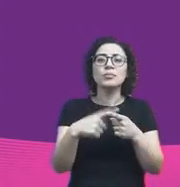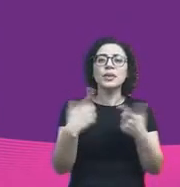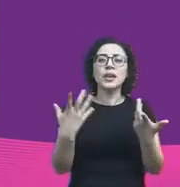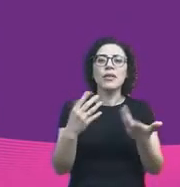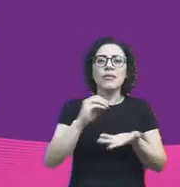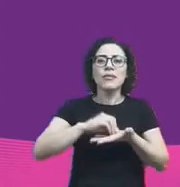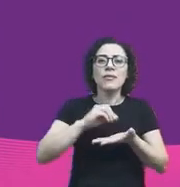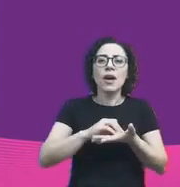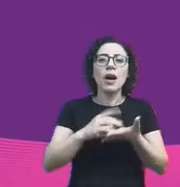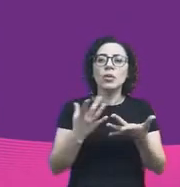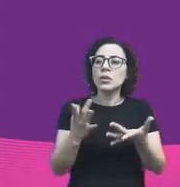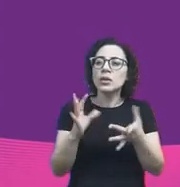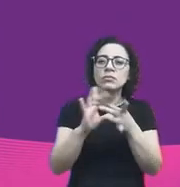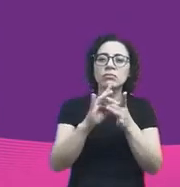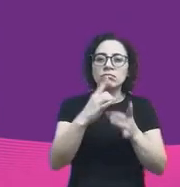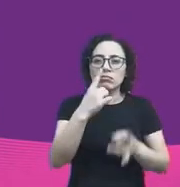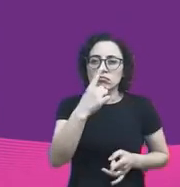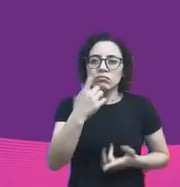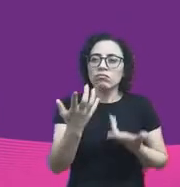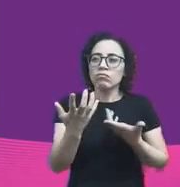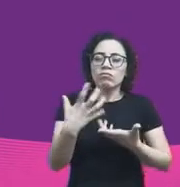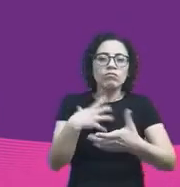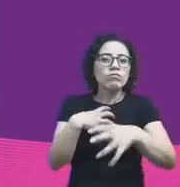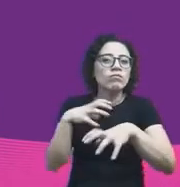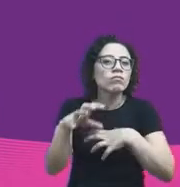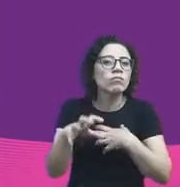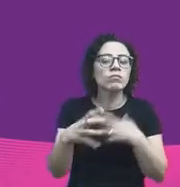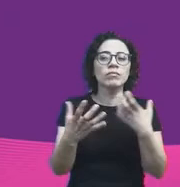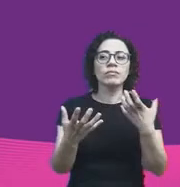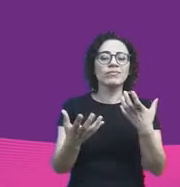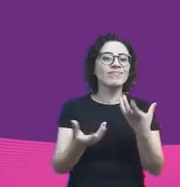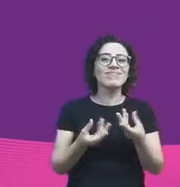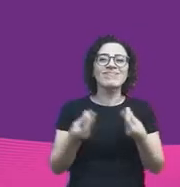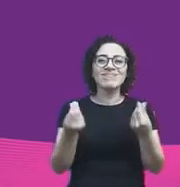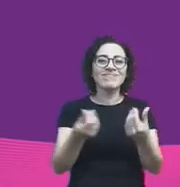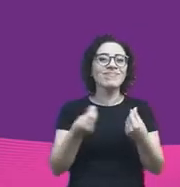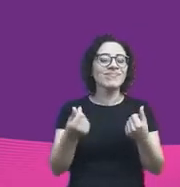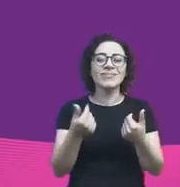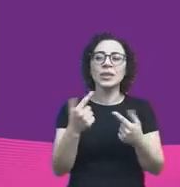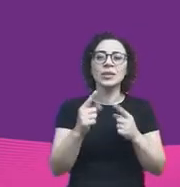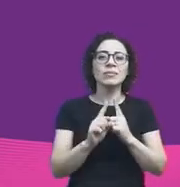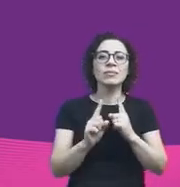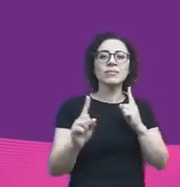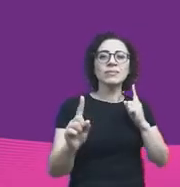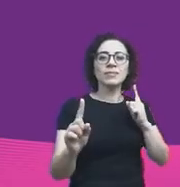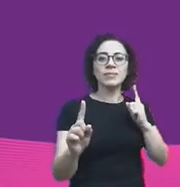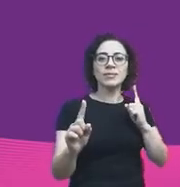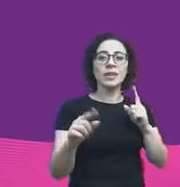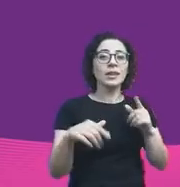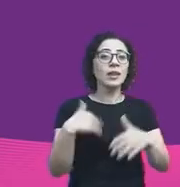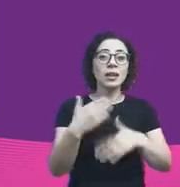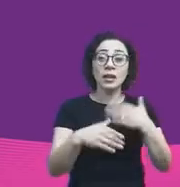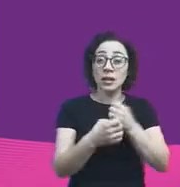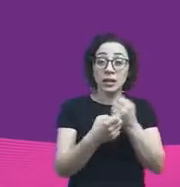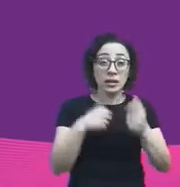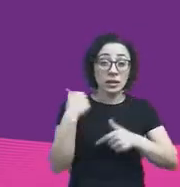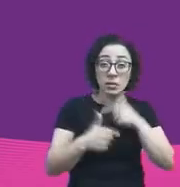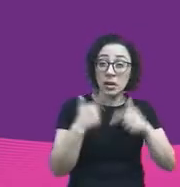conexão pessoal recebida ou realizada com o outro. E o burnout não tem nenhuma correlação com o tempo de